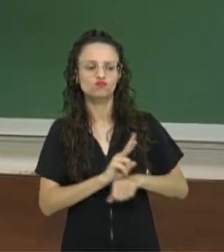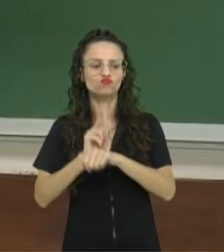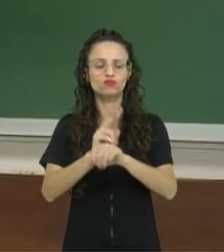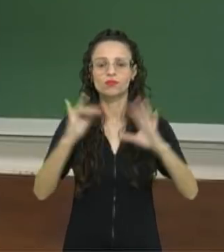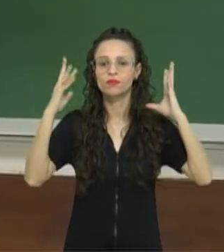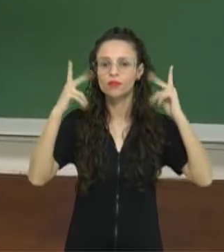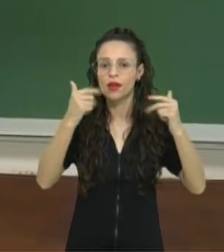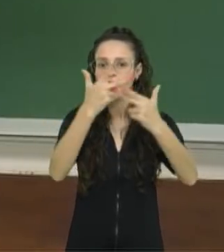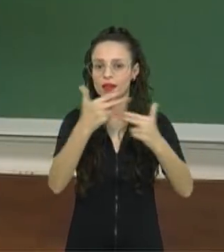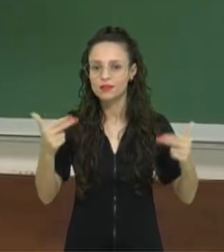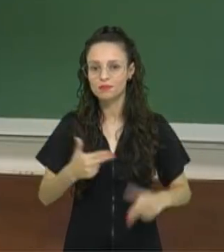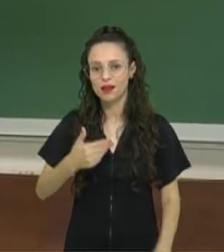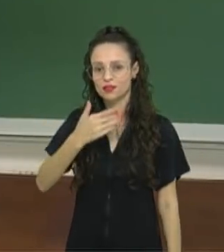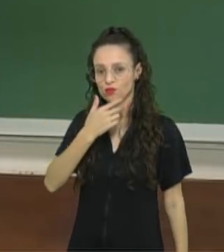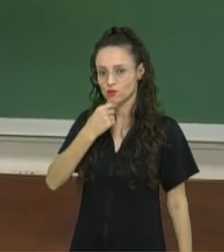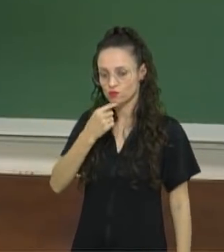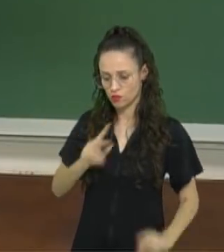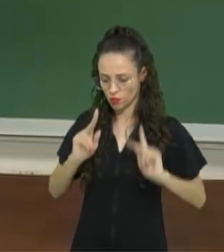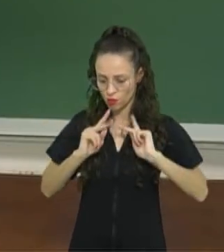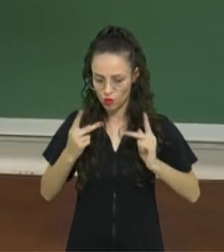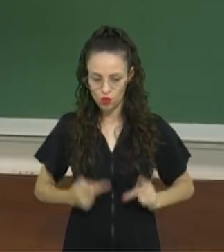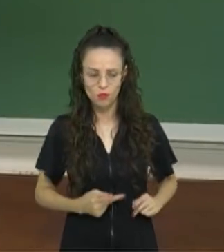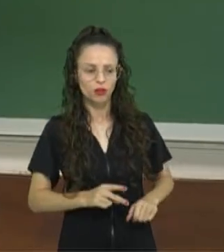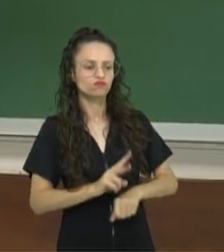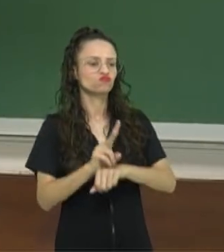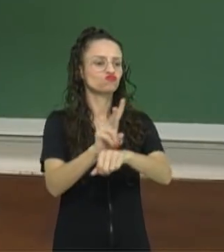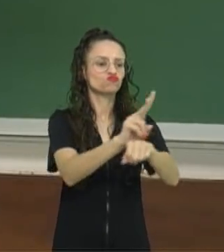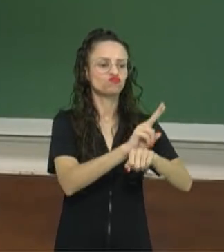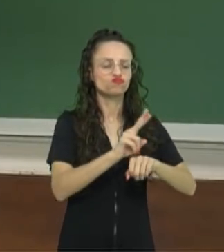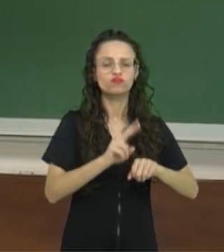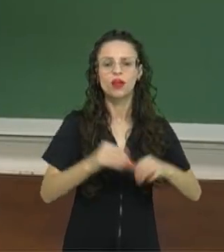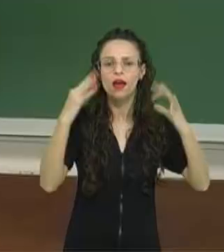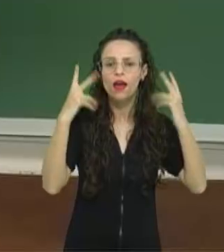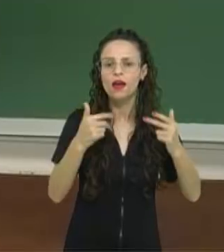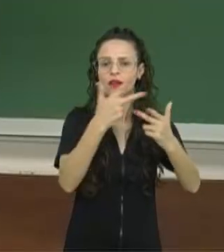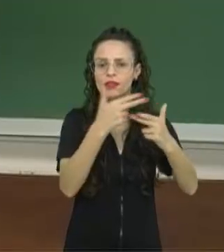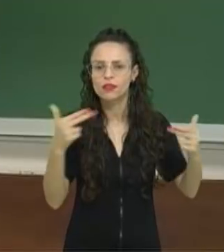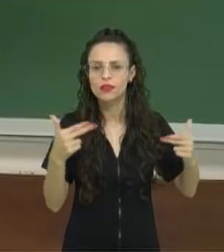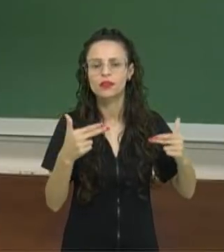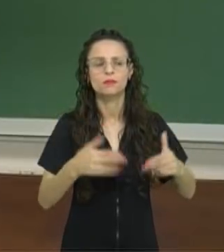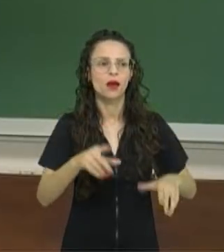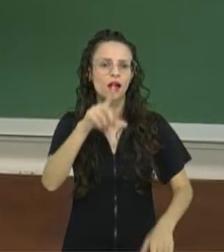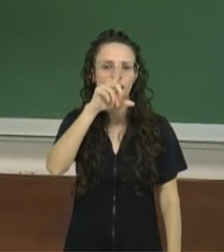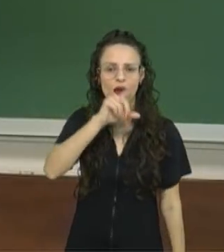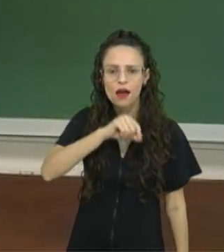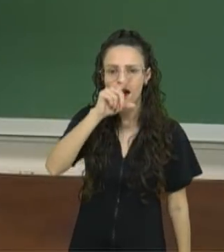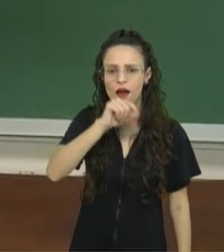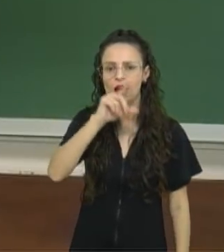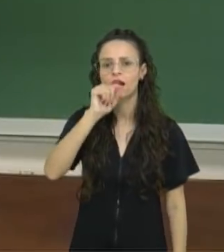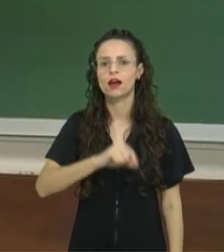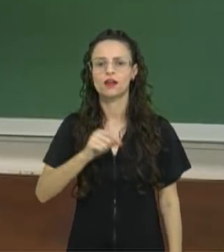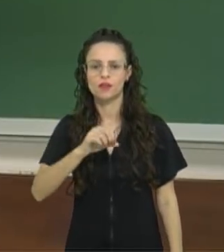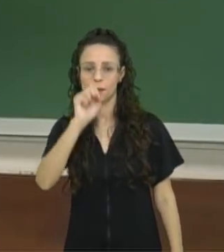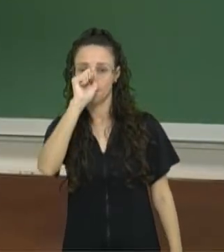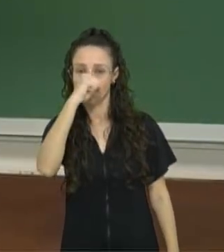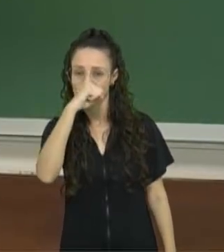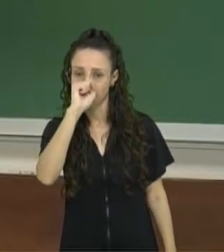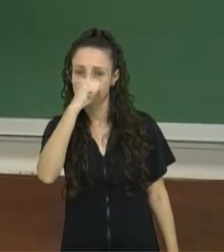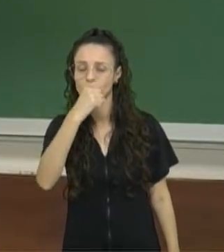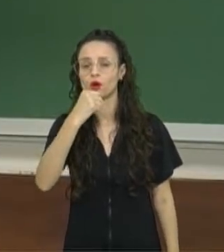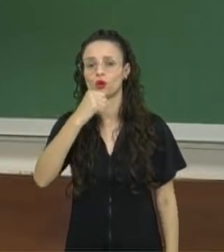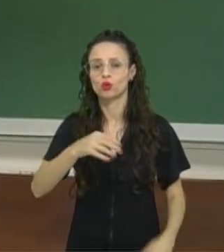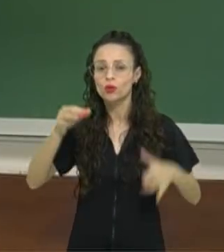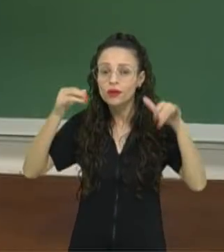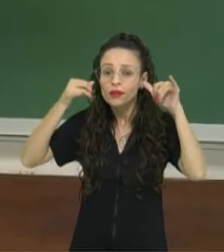o homem cria os animais para que possa ser utilizado, né? Criação de aves, criação de suínos, criação